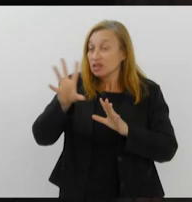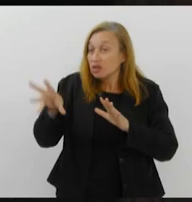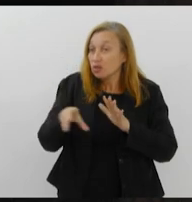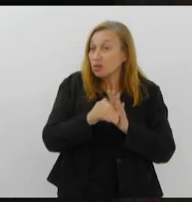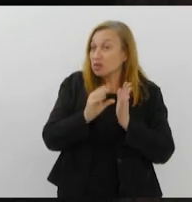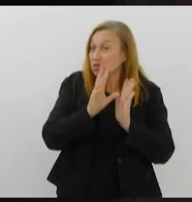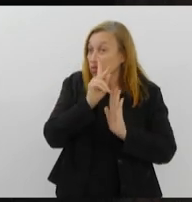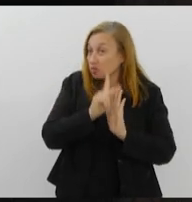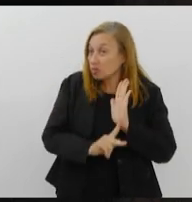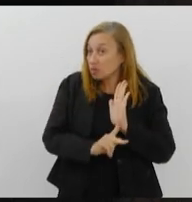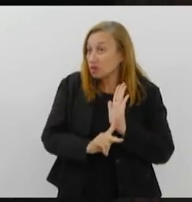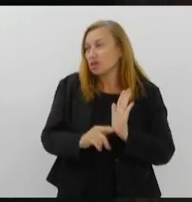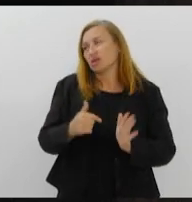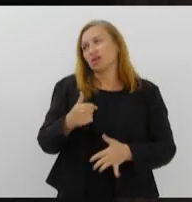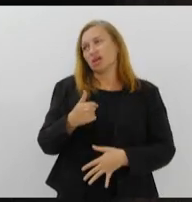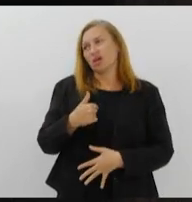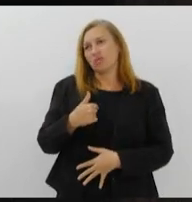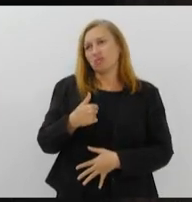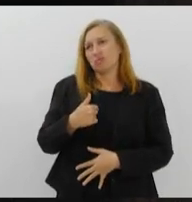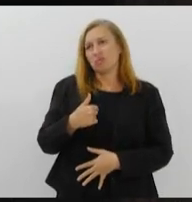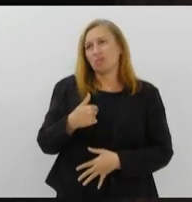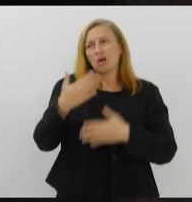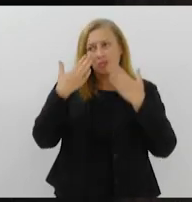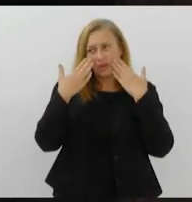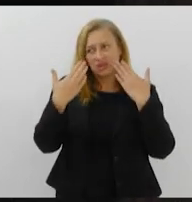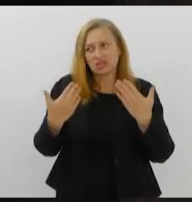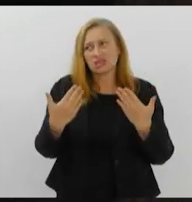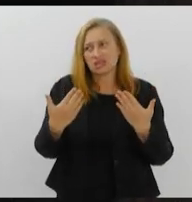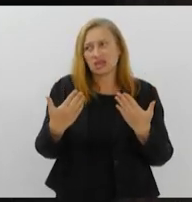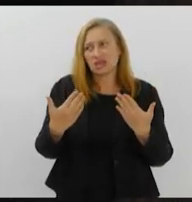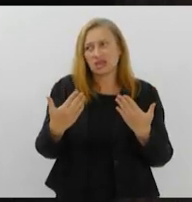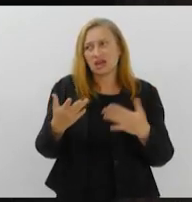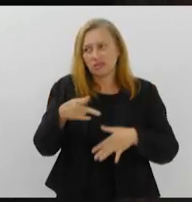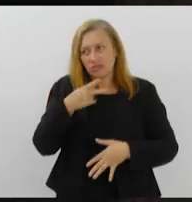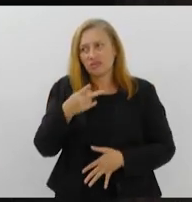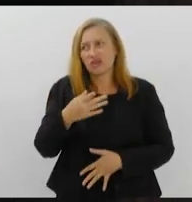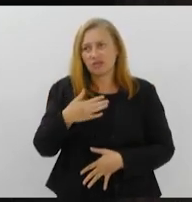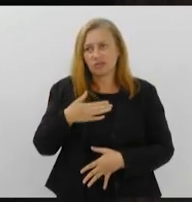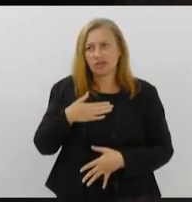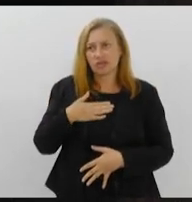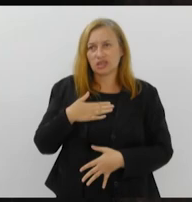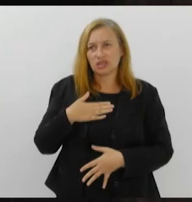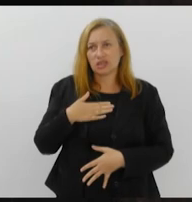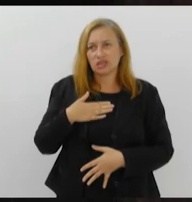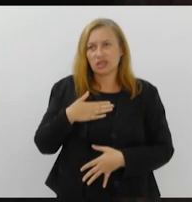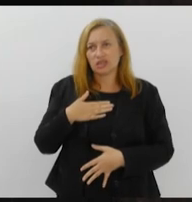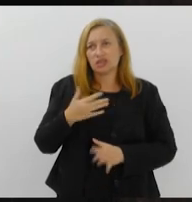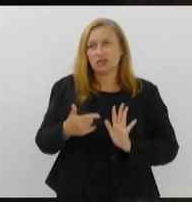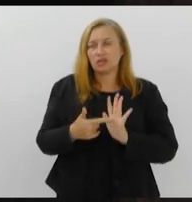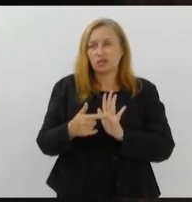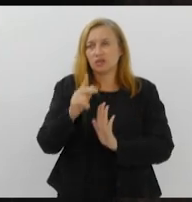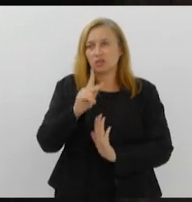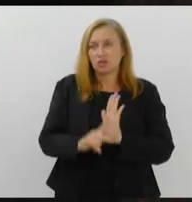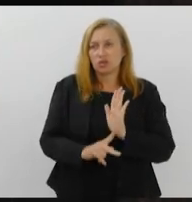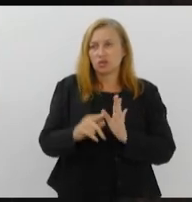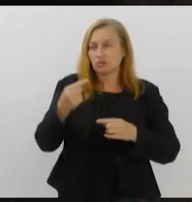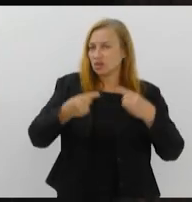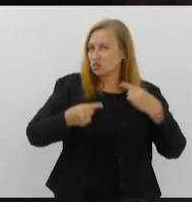Excelência é que me faz aqui apresentar as emendas que apresentei e trazer o projeto à